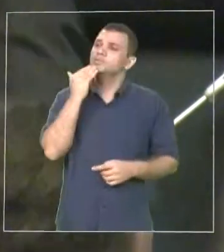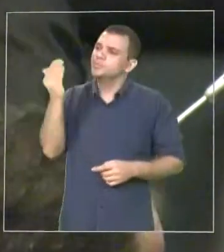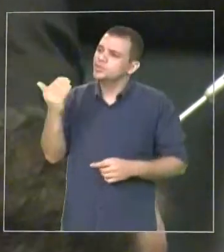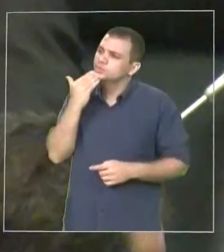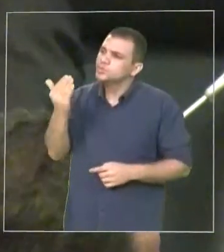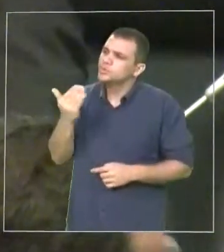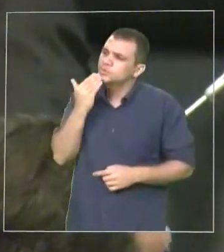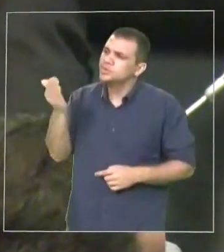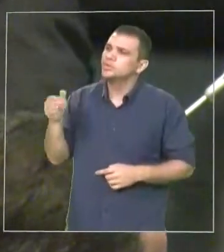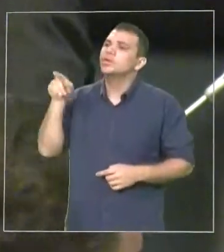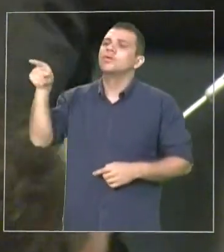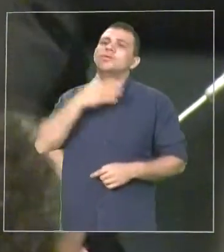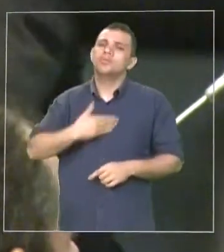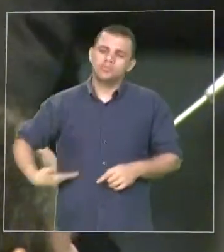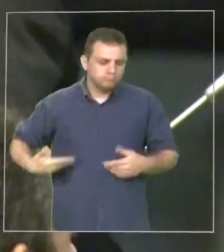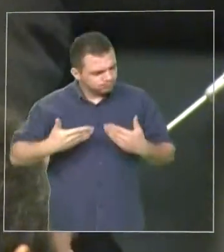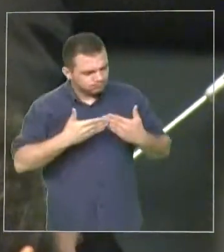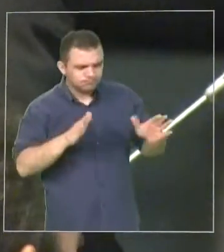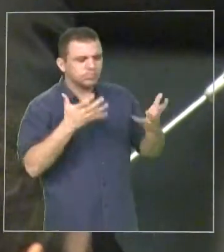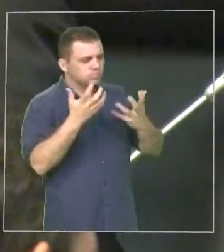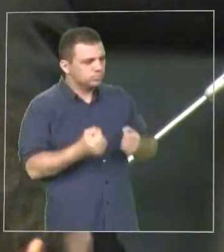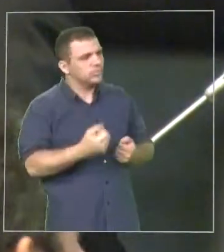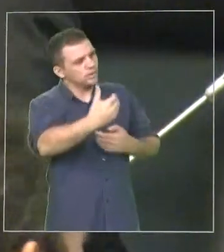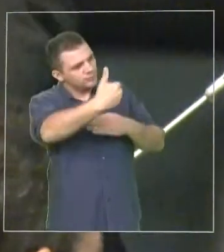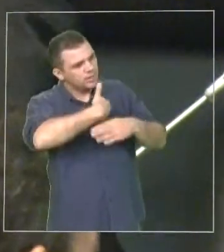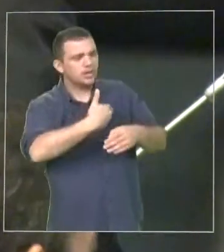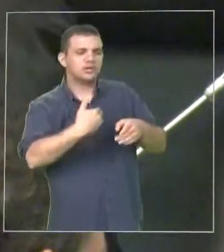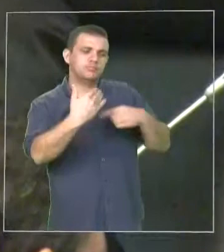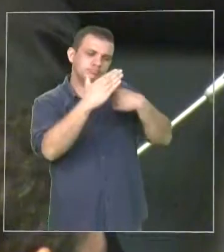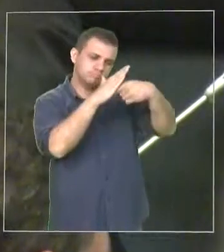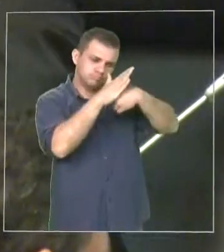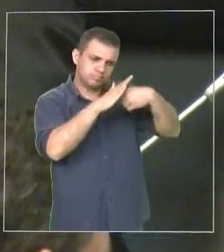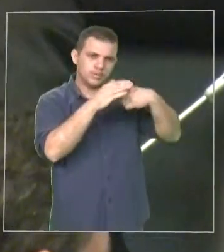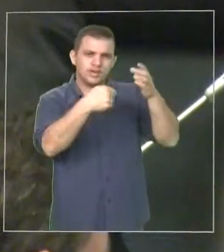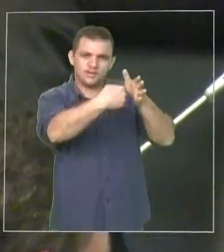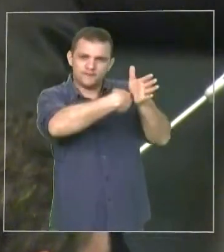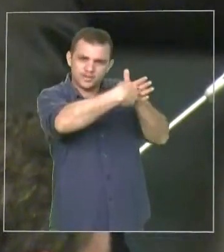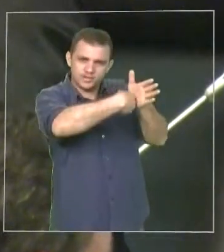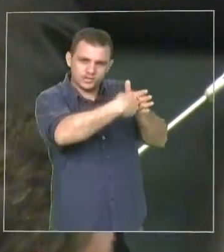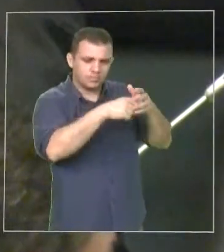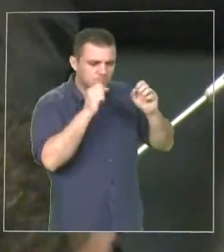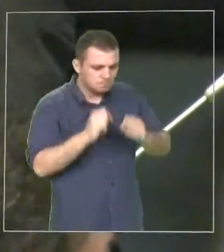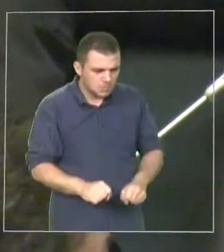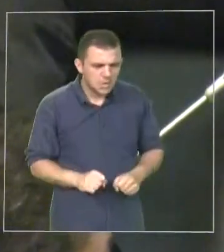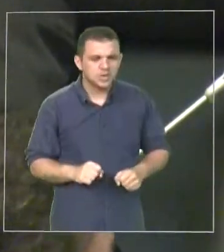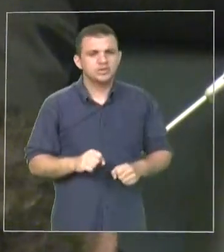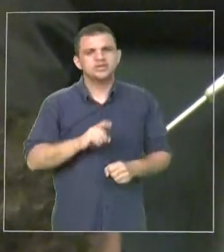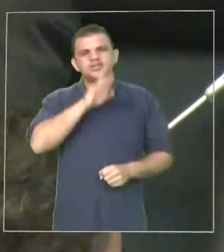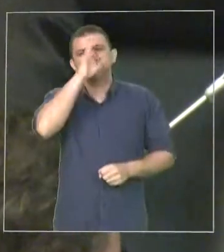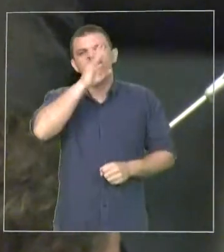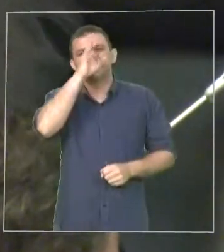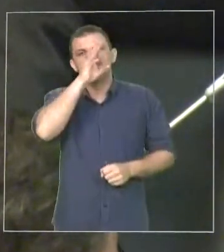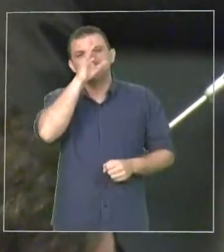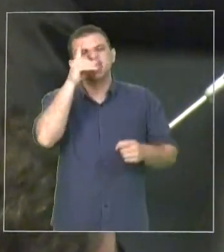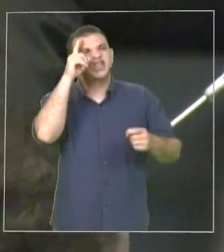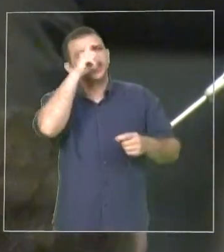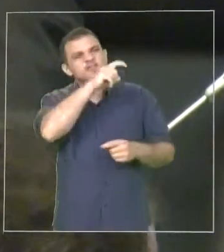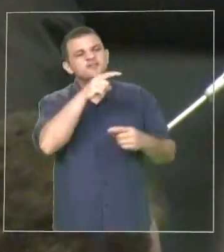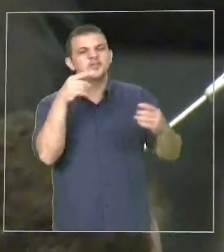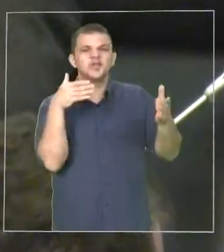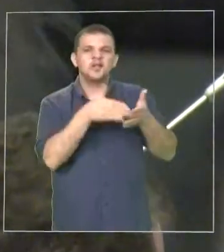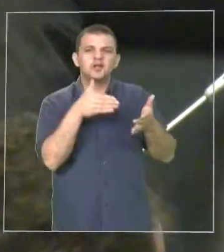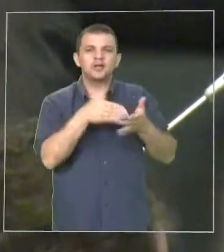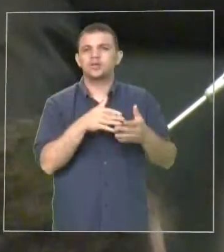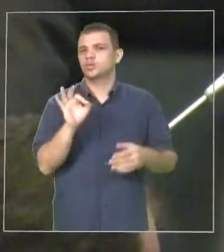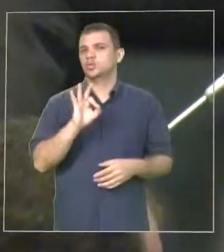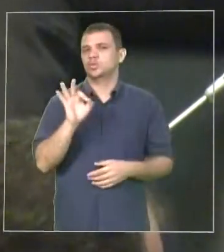tem aberto as portas, não tem dificultado, não tem criado obstáculos para justamente chegar